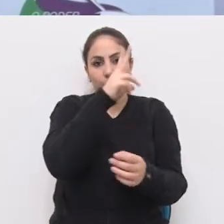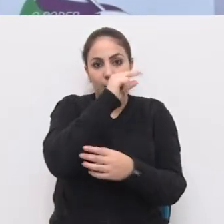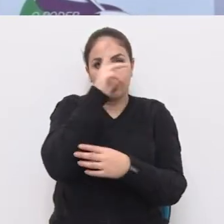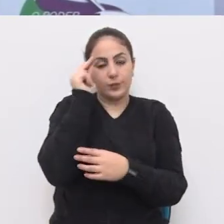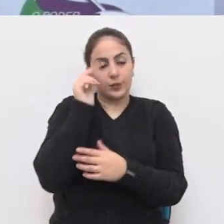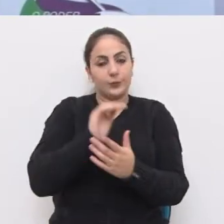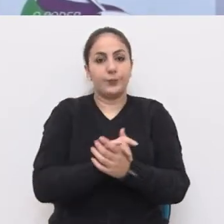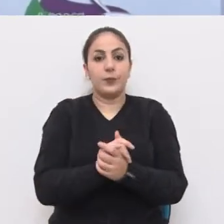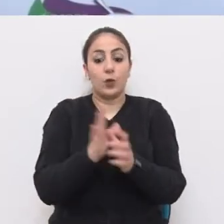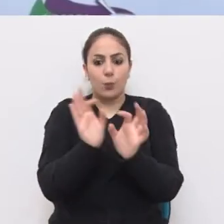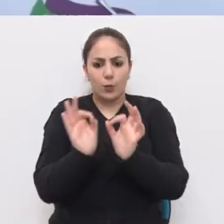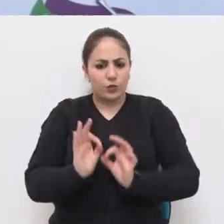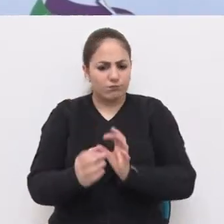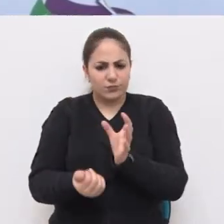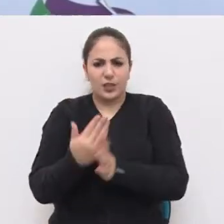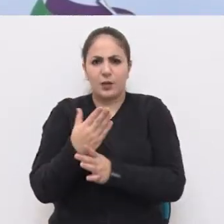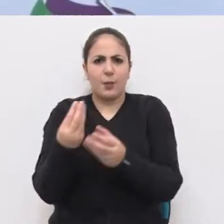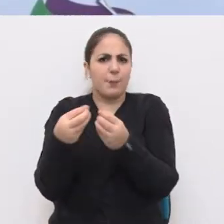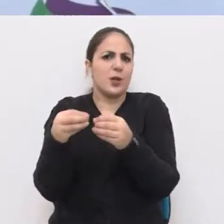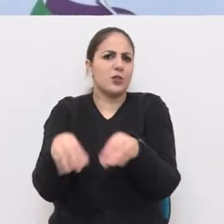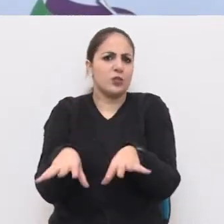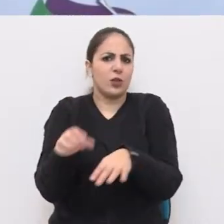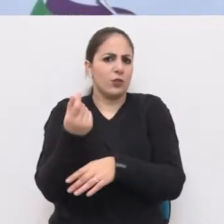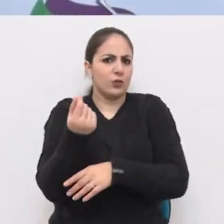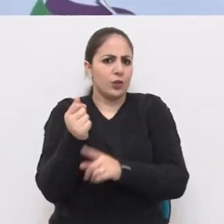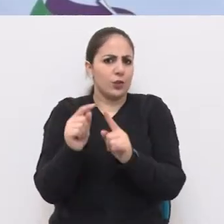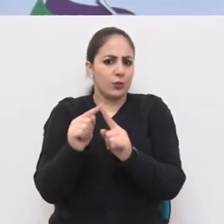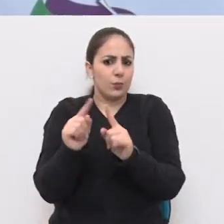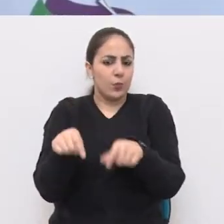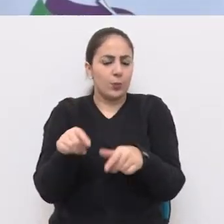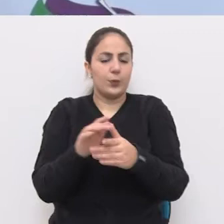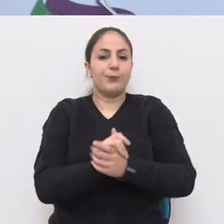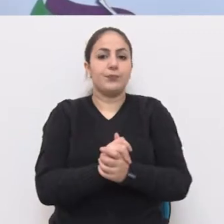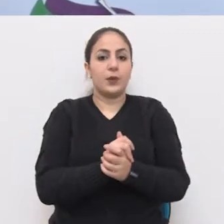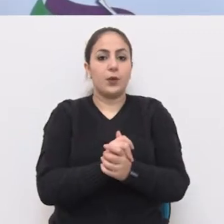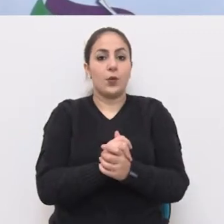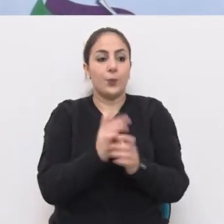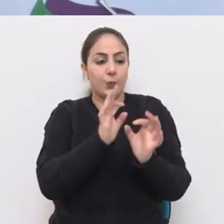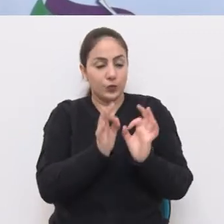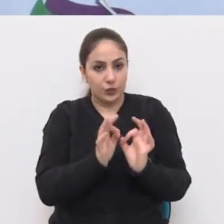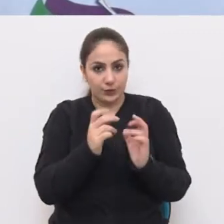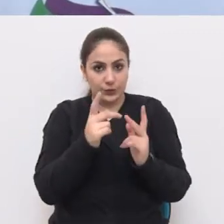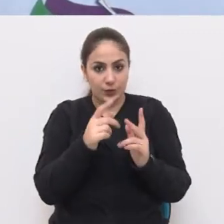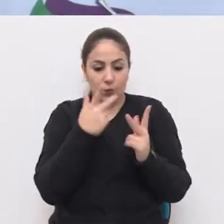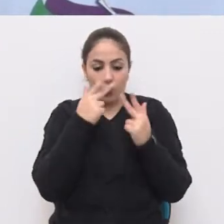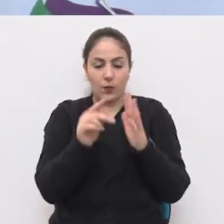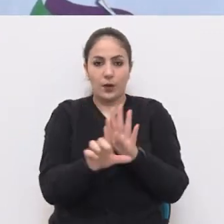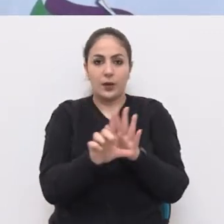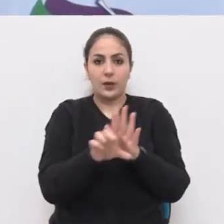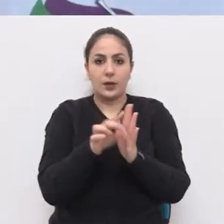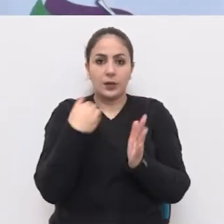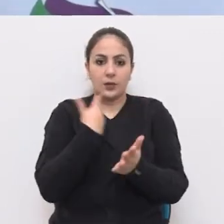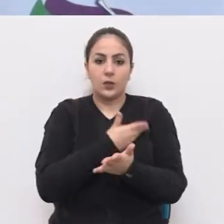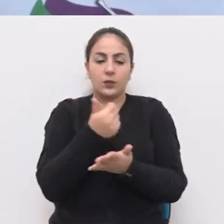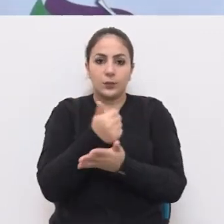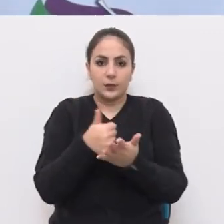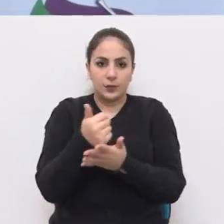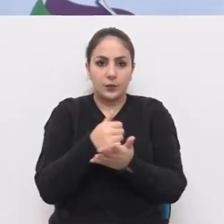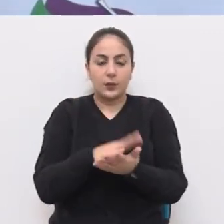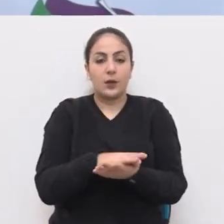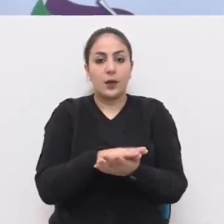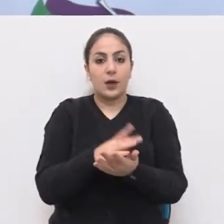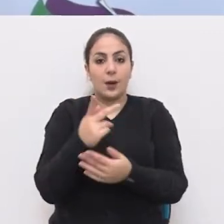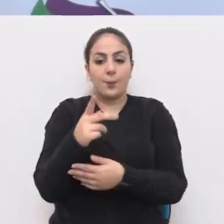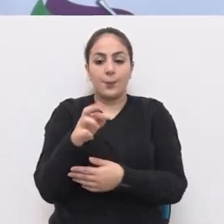não foi criado para prejudicar cofres públicos, né? O projeto, ele, conforme a lei que nós se baseamos ali, a Procuradoria deu